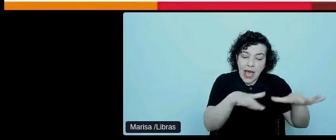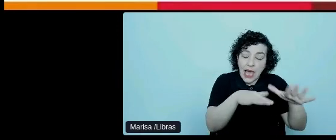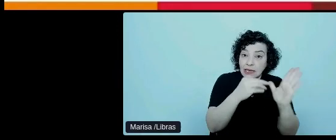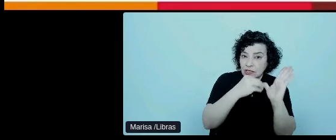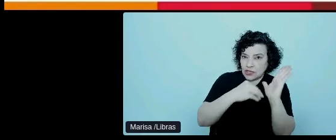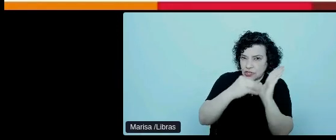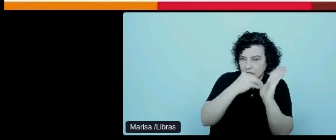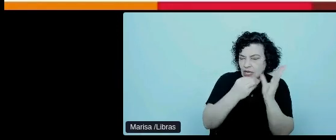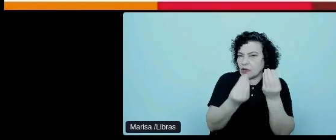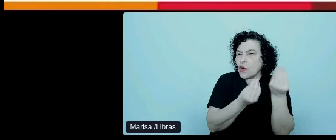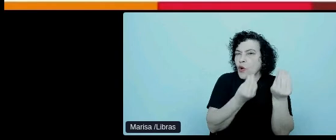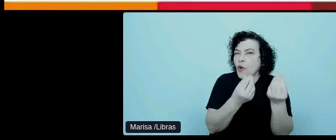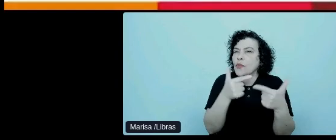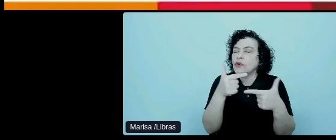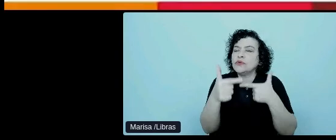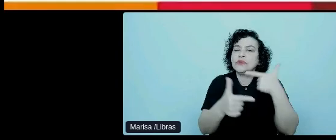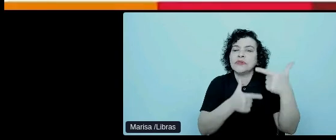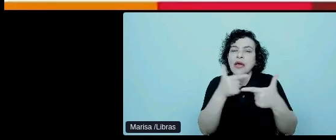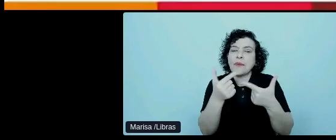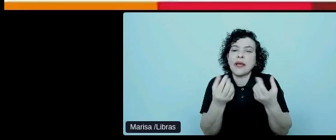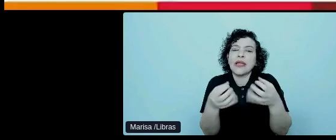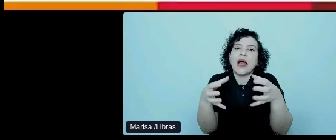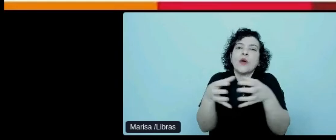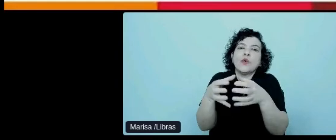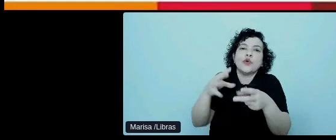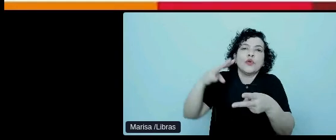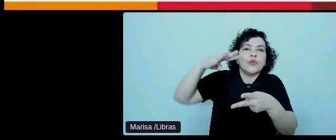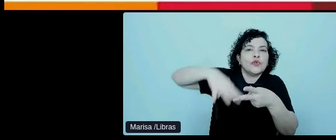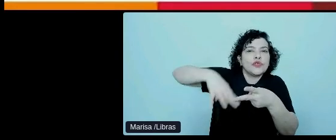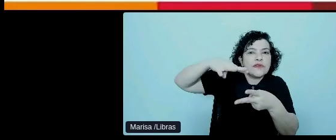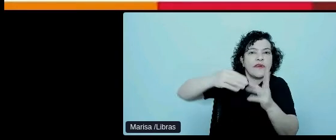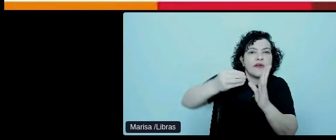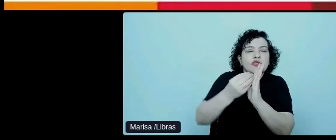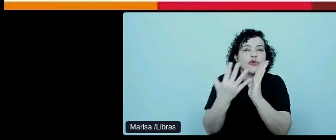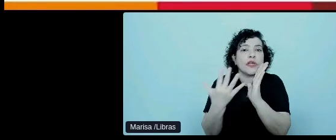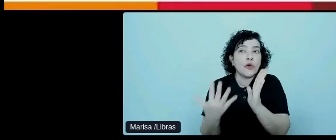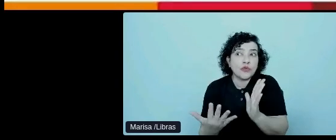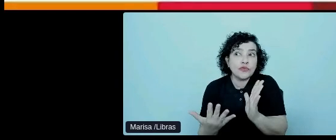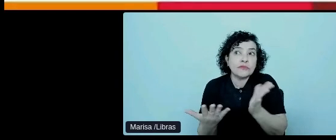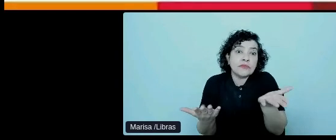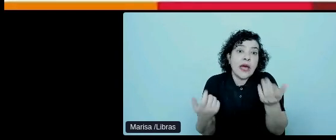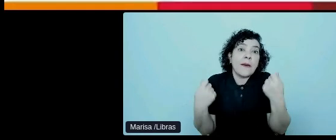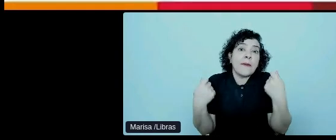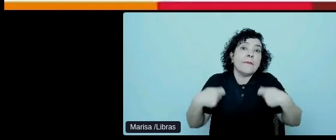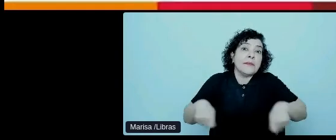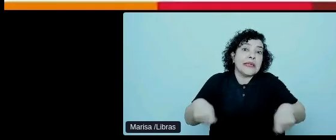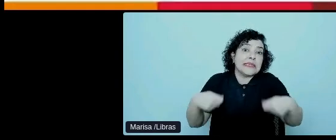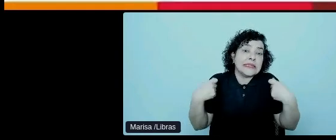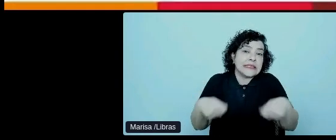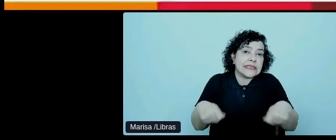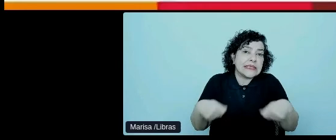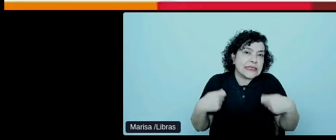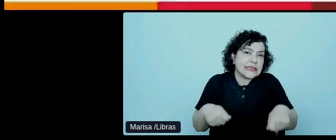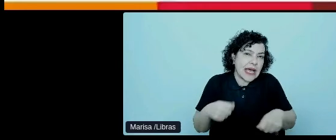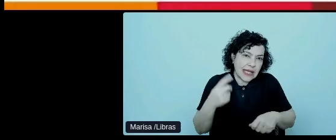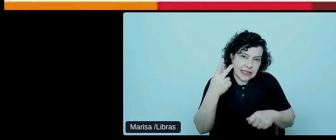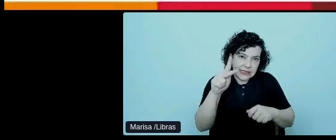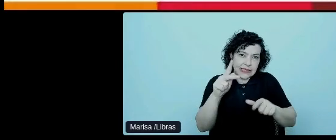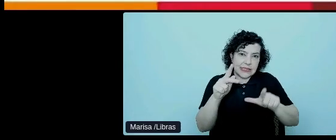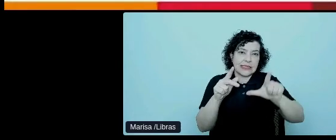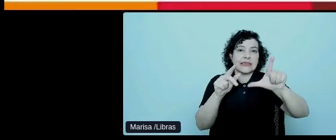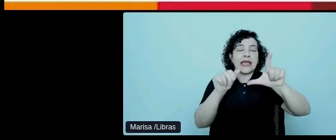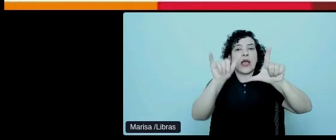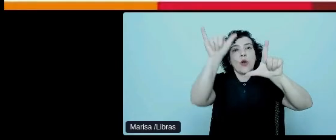com os autores e desenvolvedores de conteúdo, se você vai precisar, dentro do seu layout, deixar